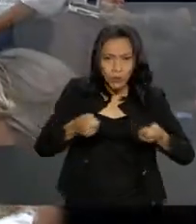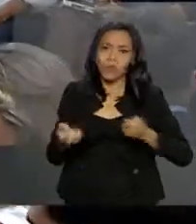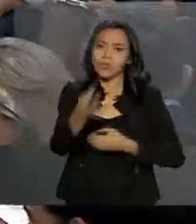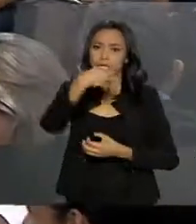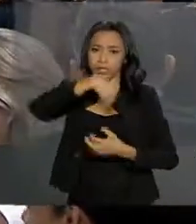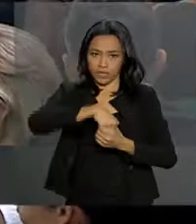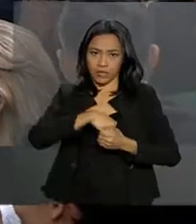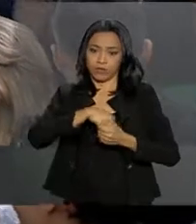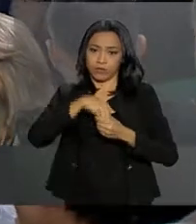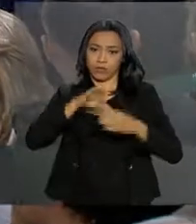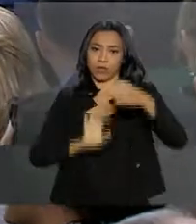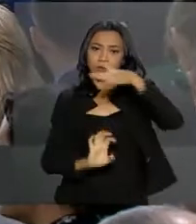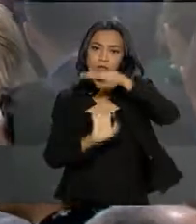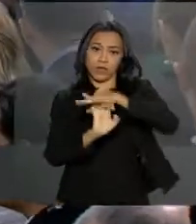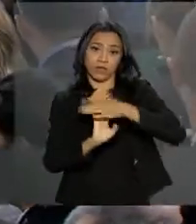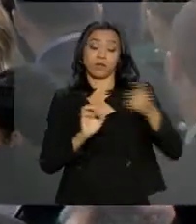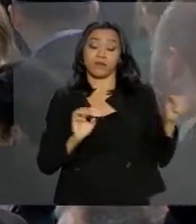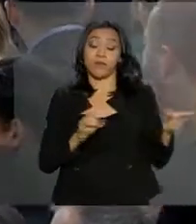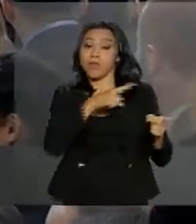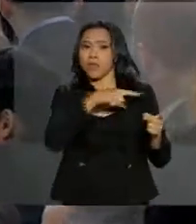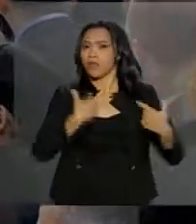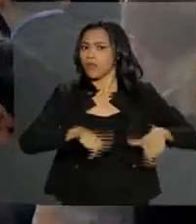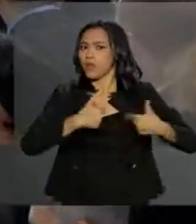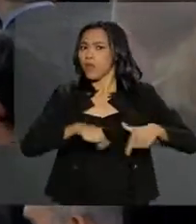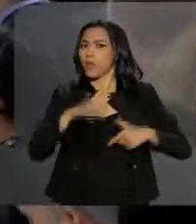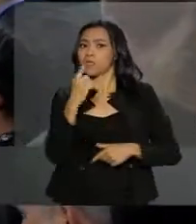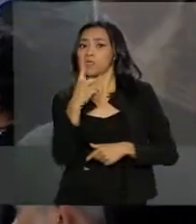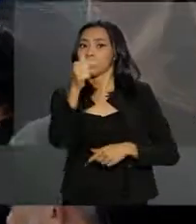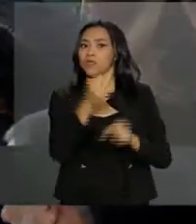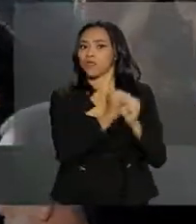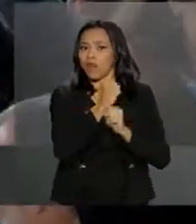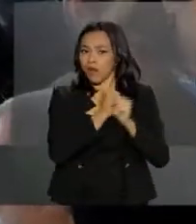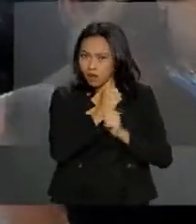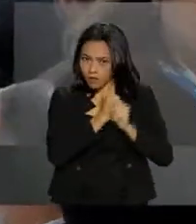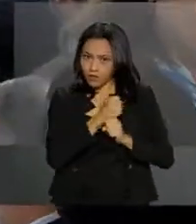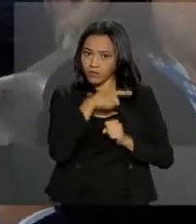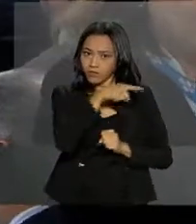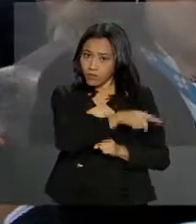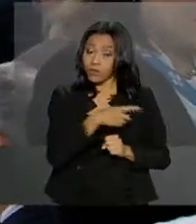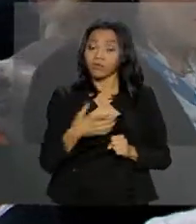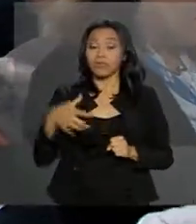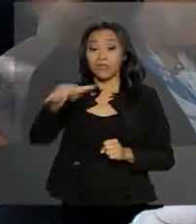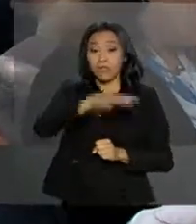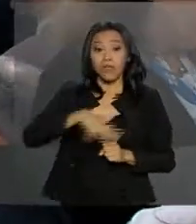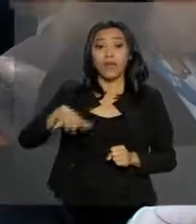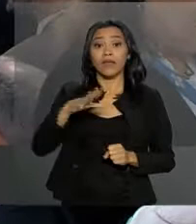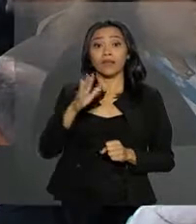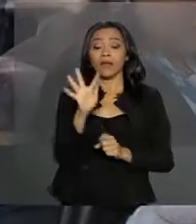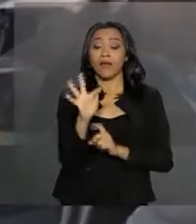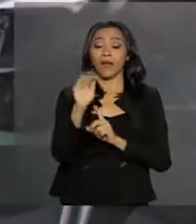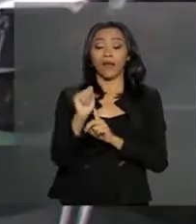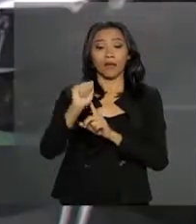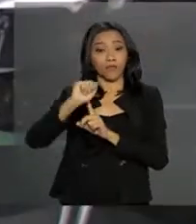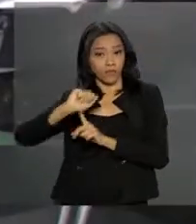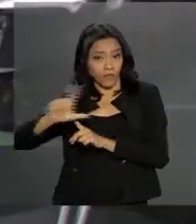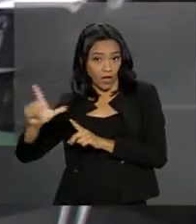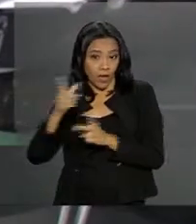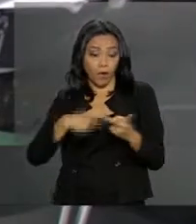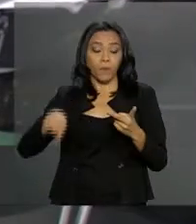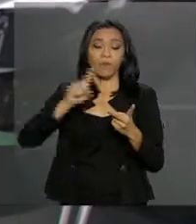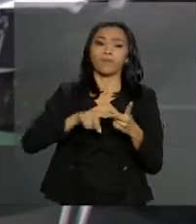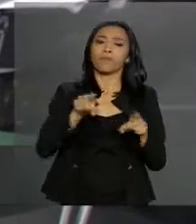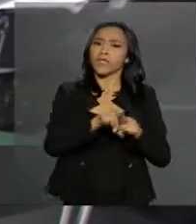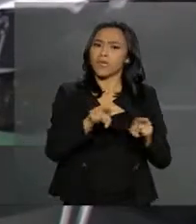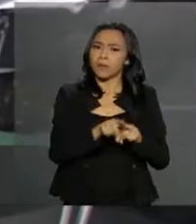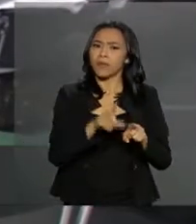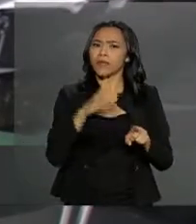também atuou durante 17 anos na Organização das Nações Unidas para Alimentação e Agricultura, FAO, coordenou a cooperação internacional